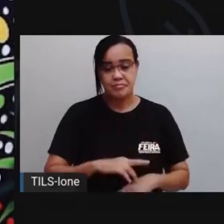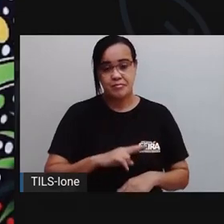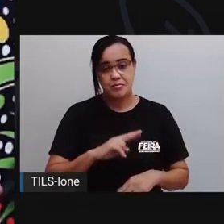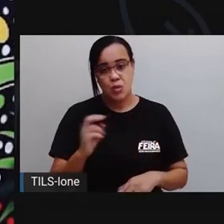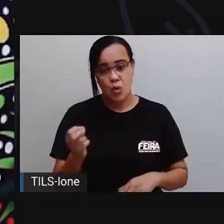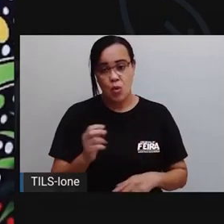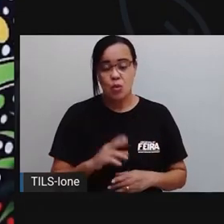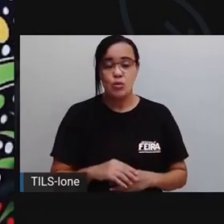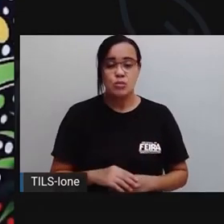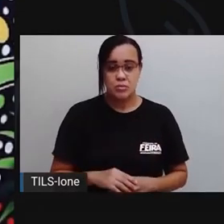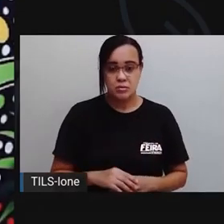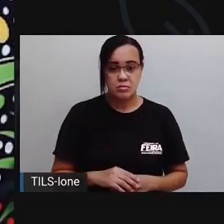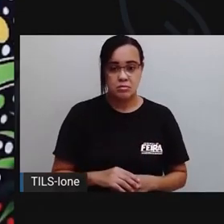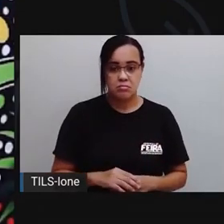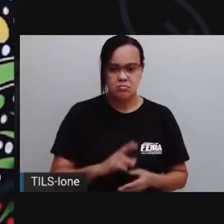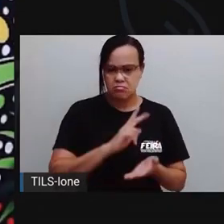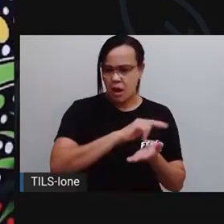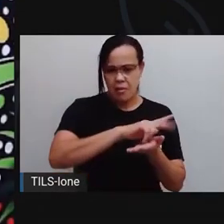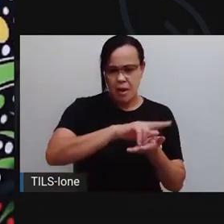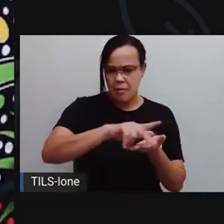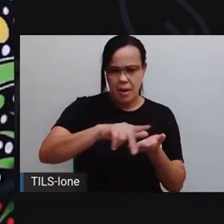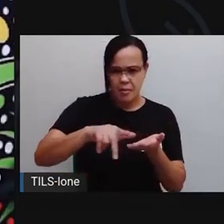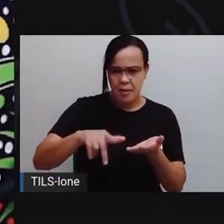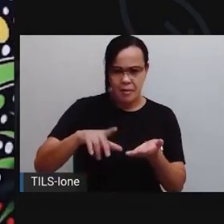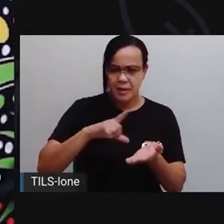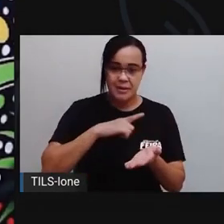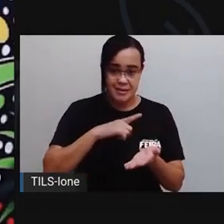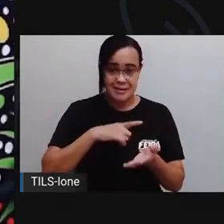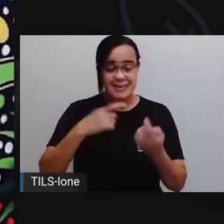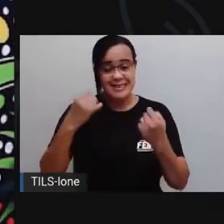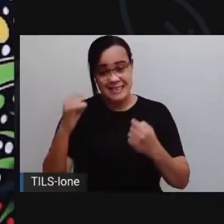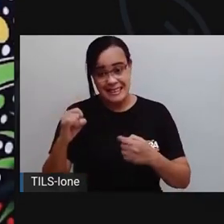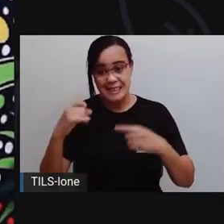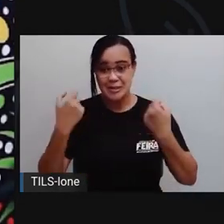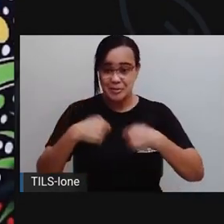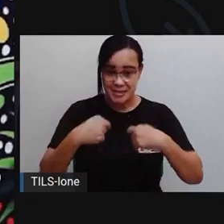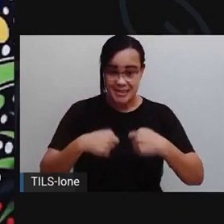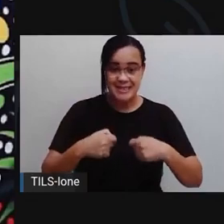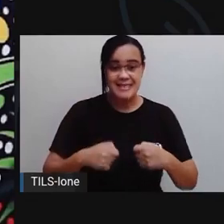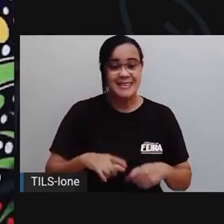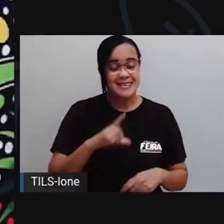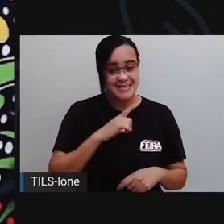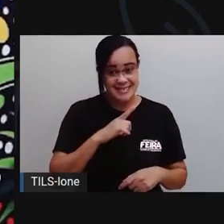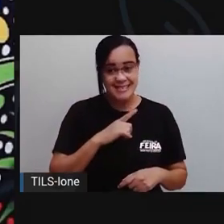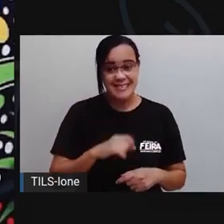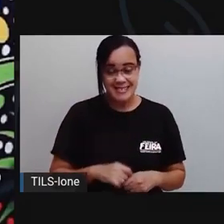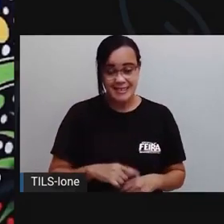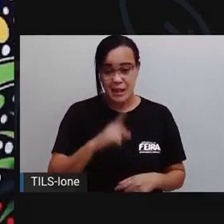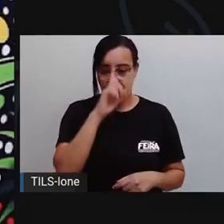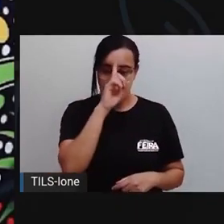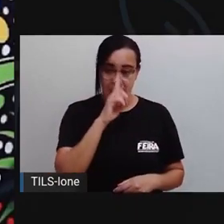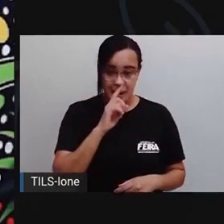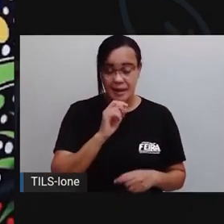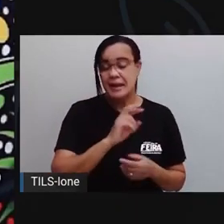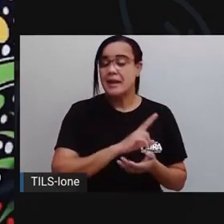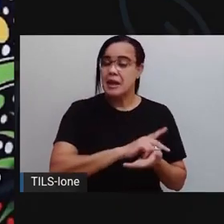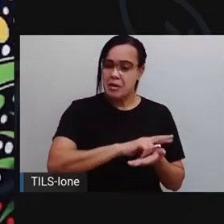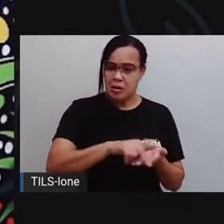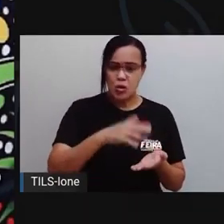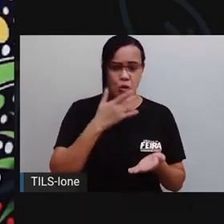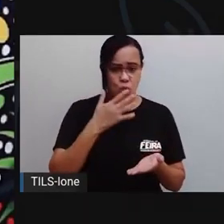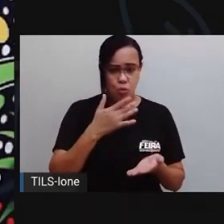Também tem aqui outras linhas, né? Caso a gente precise. Então tem essa linha, tem essa outra aqui amarela, né? Vou deixar aqui também no